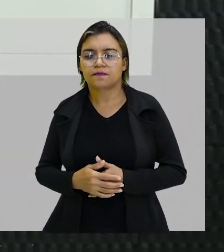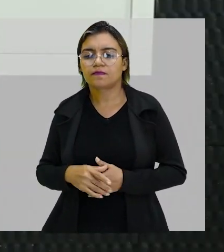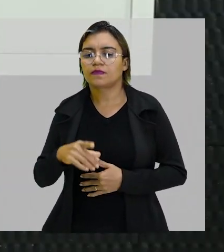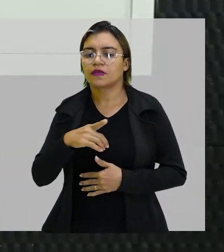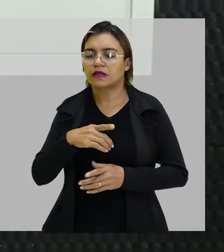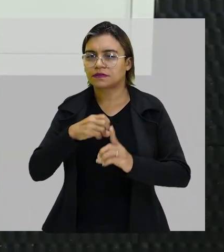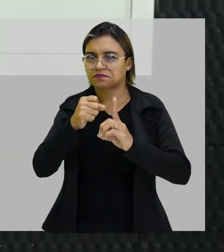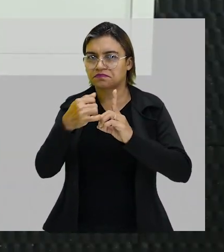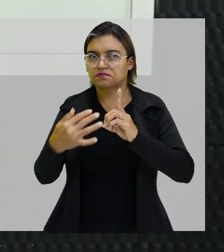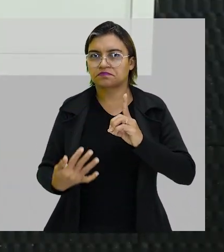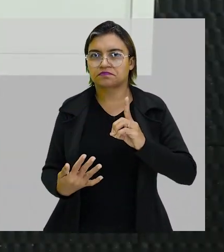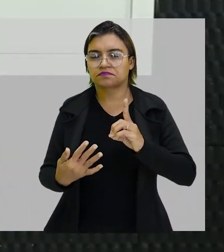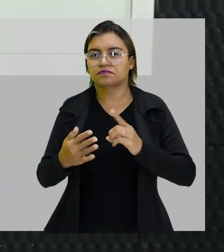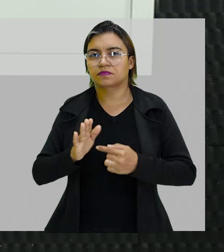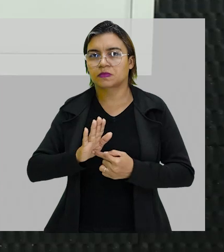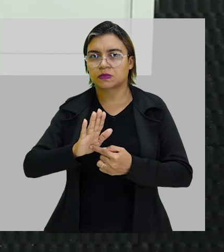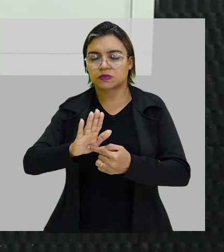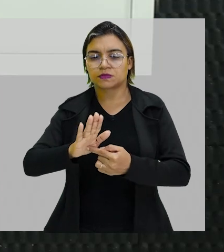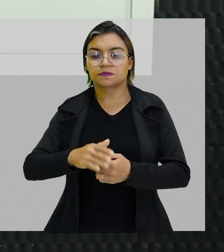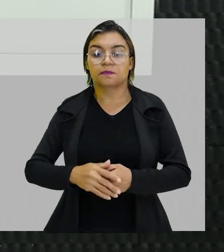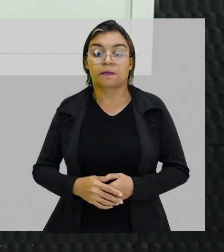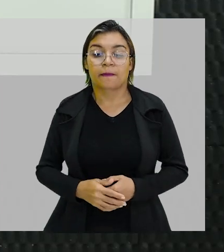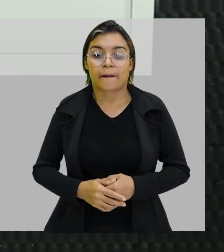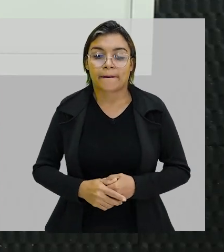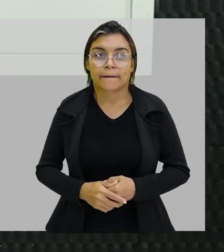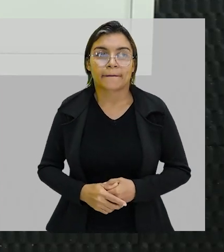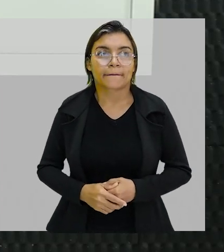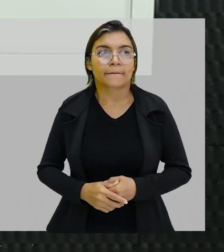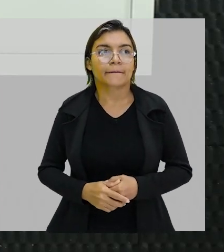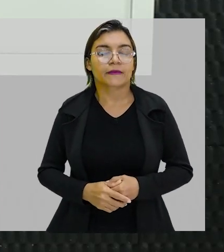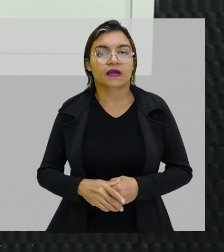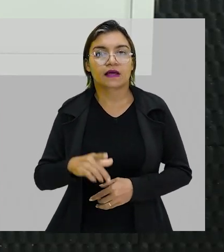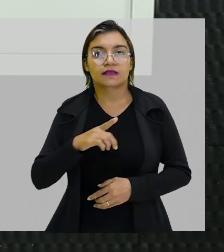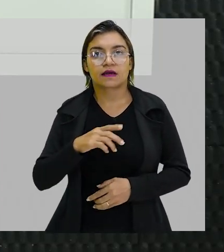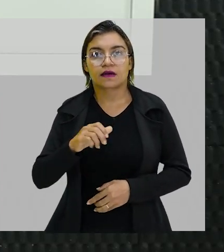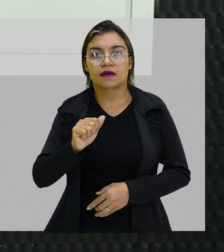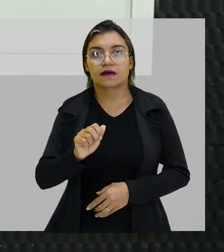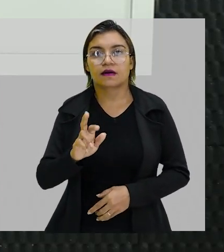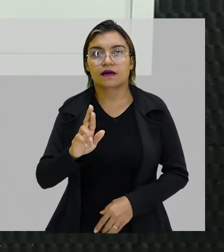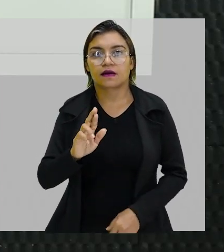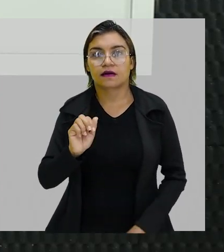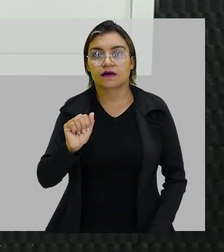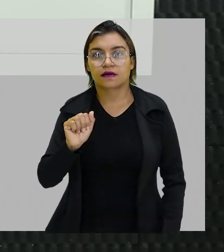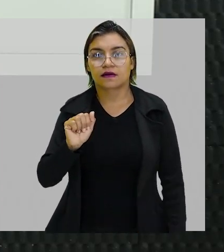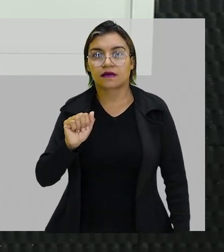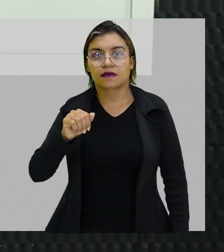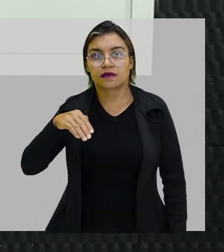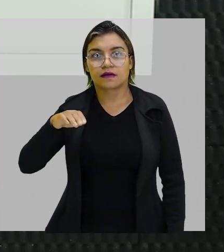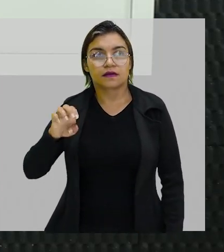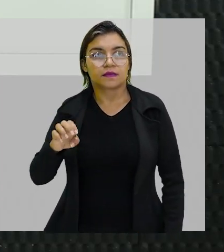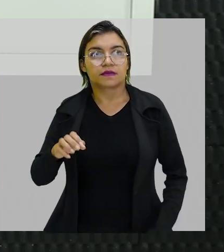questão. Né? Então é o seguinte, tem um arame, um fio aqui,